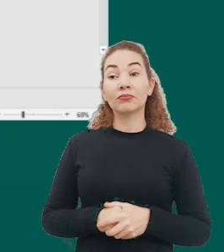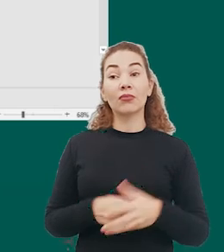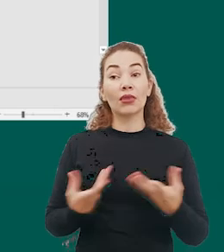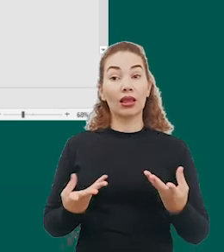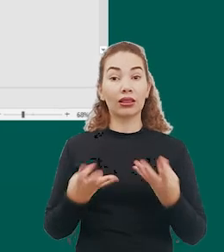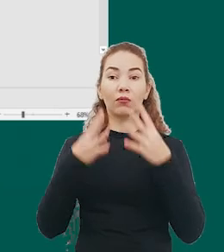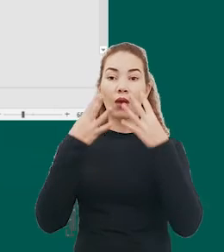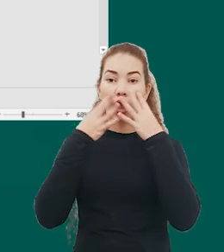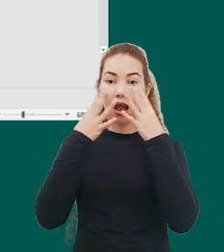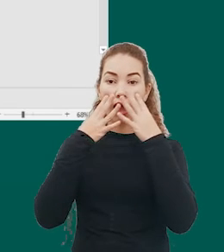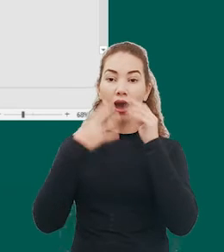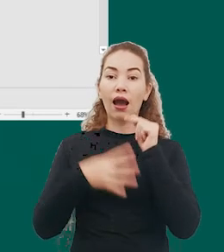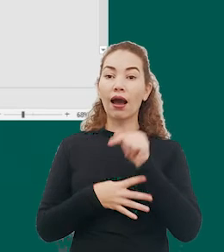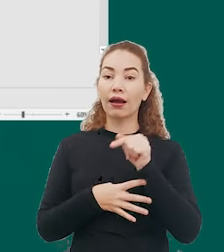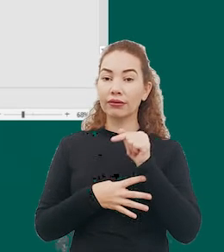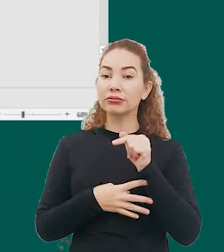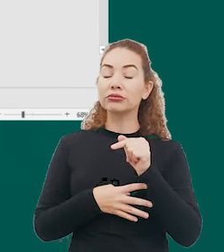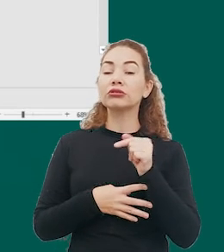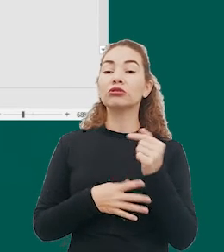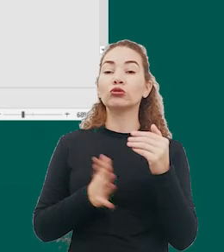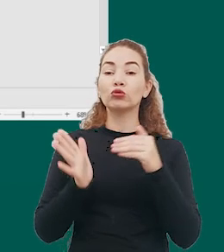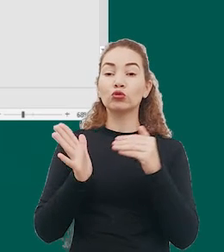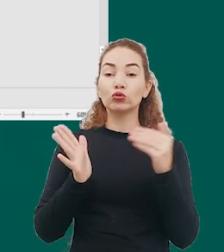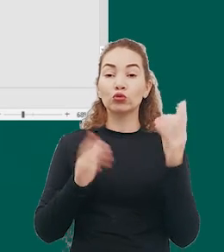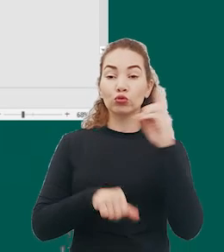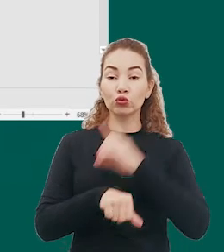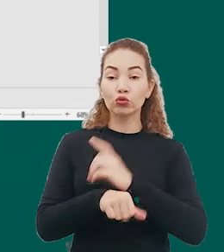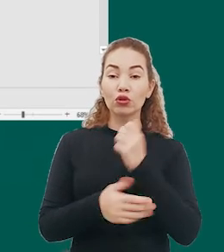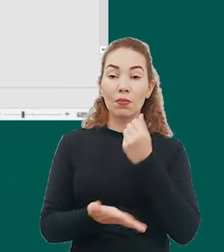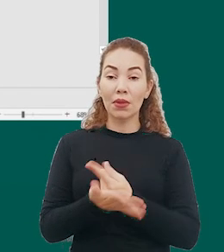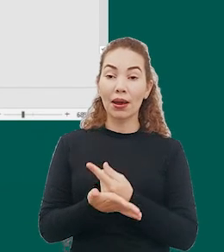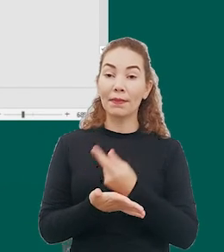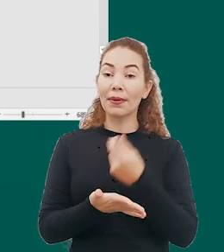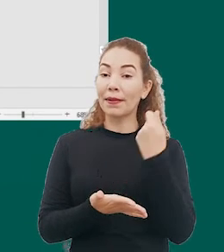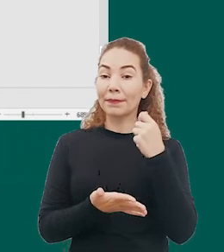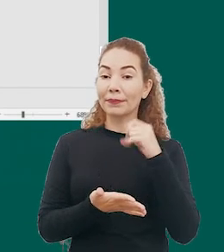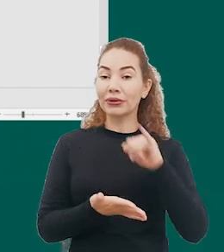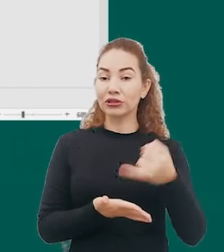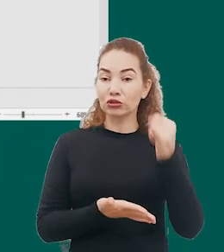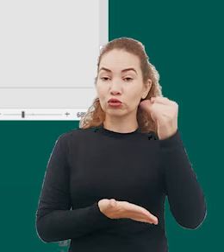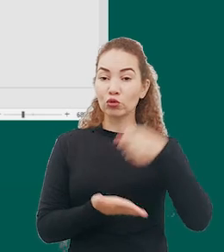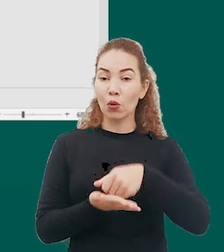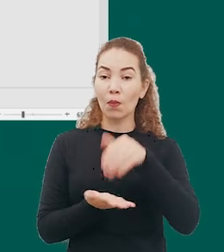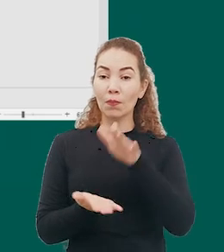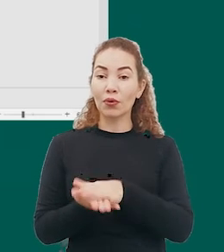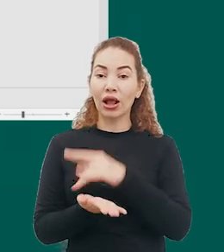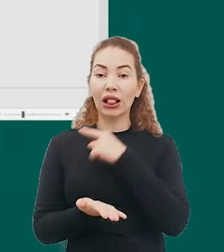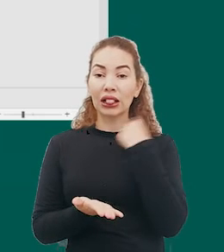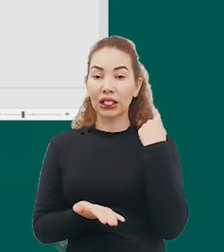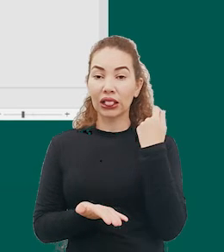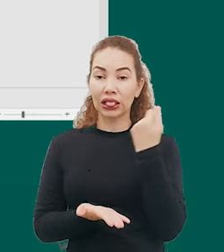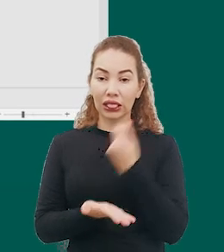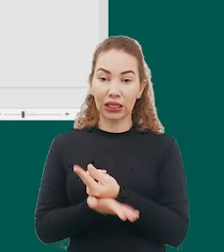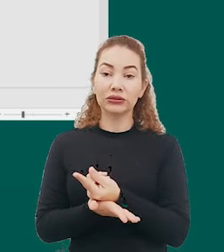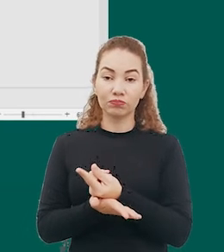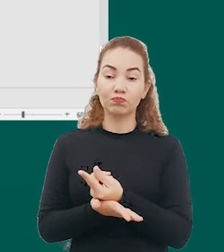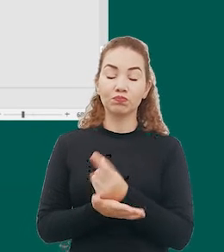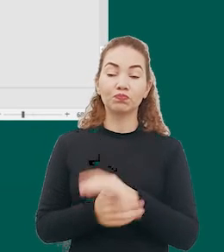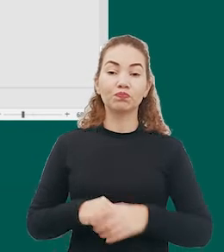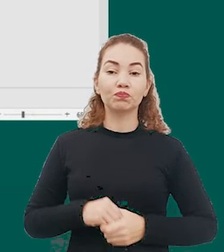ficar atento aí nesses vencimentos para não pagarmos juro e multa por atraso no